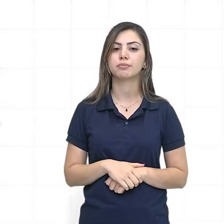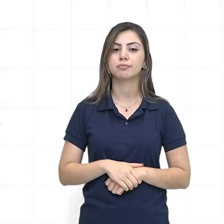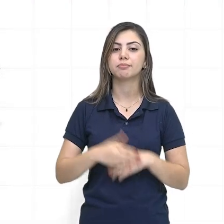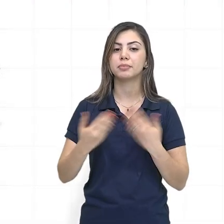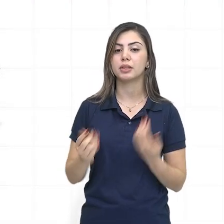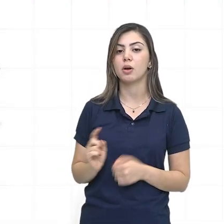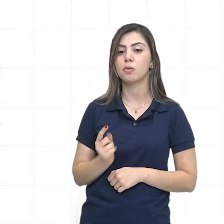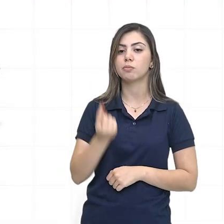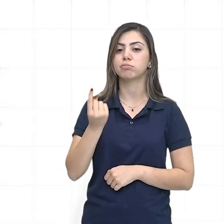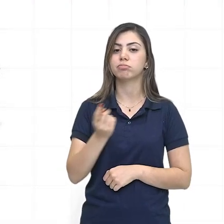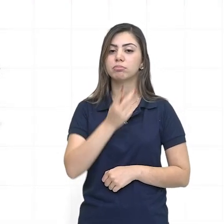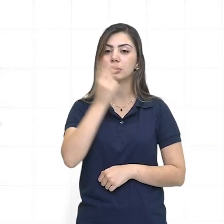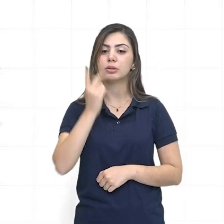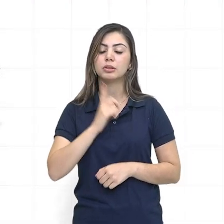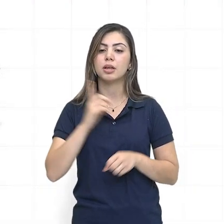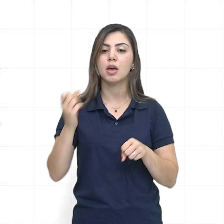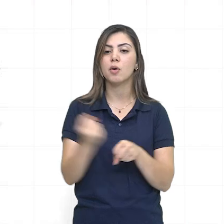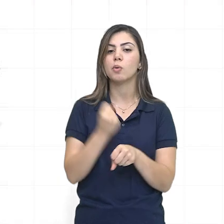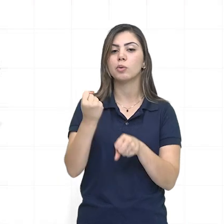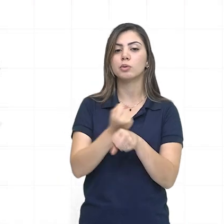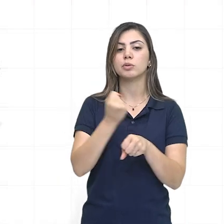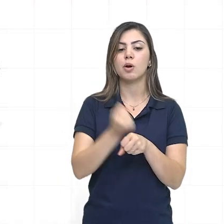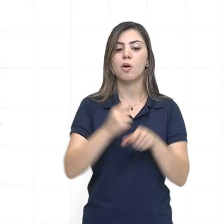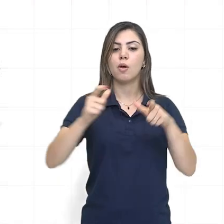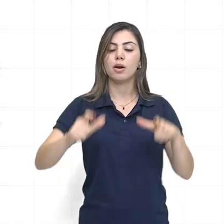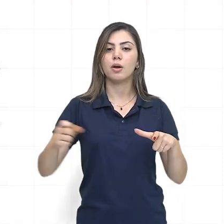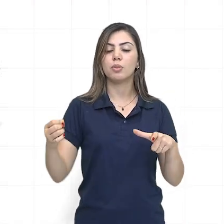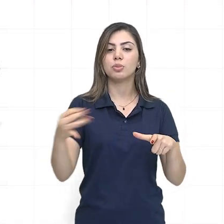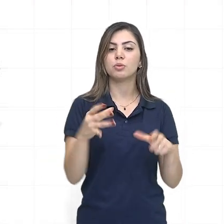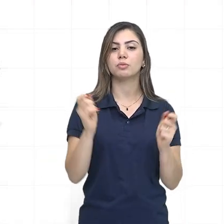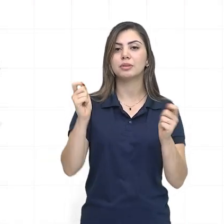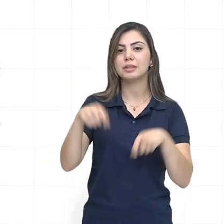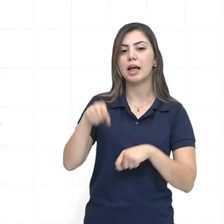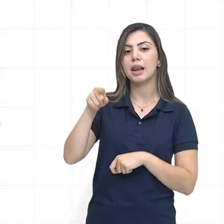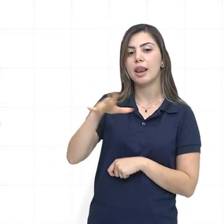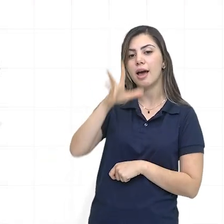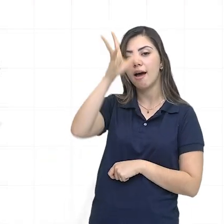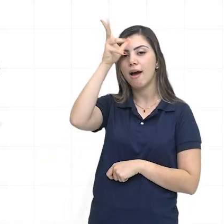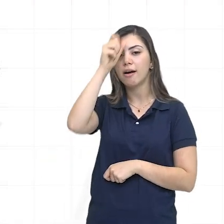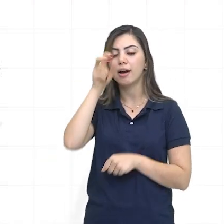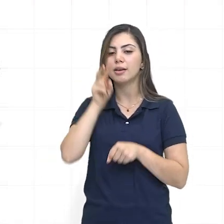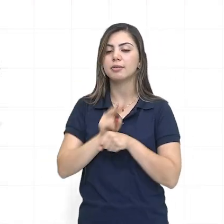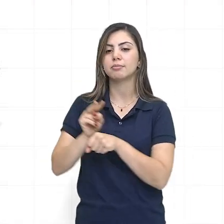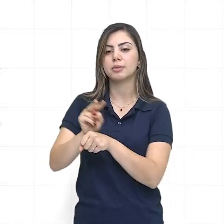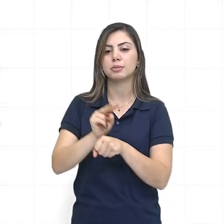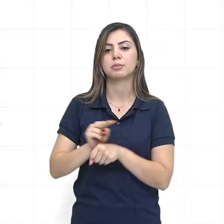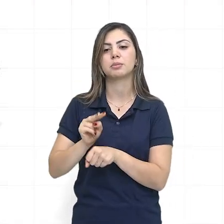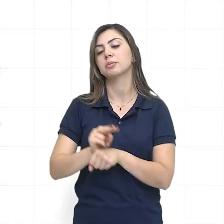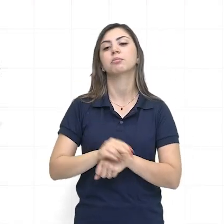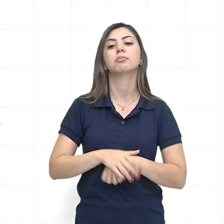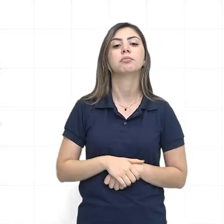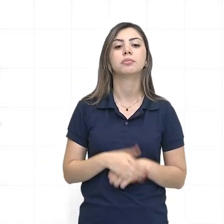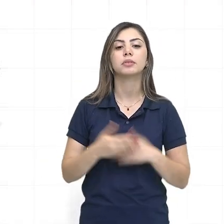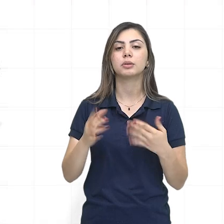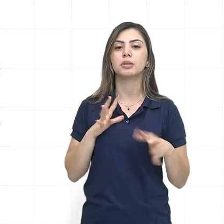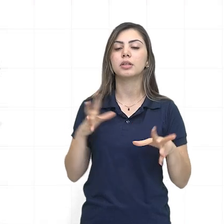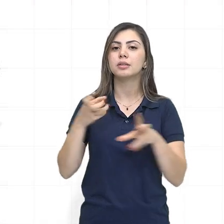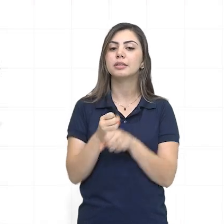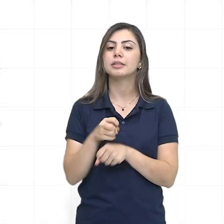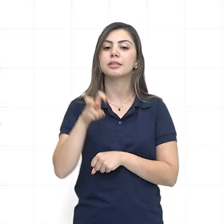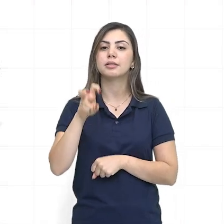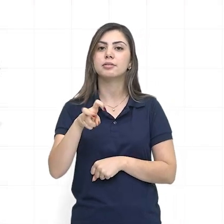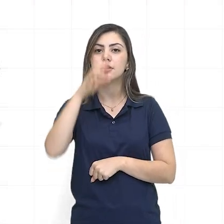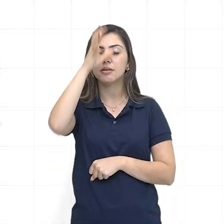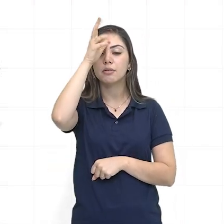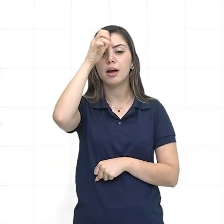que um avicultor está construindo um novo espaço para suas galinhas poedeiras mais valiosas. Com um total de 5